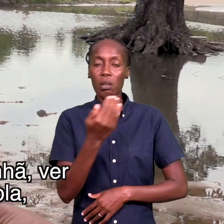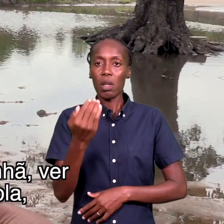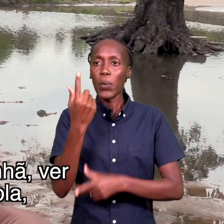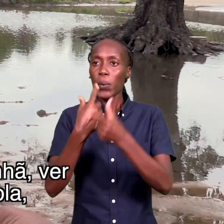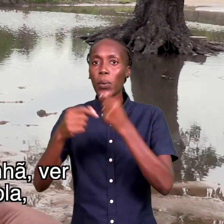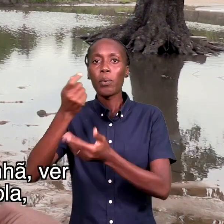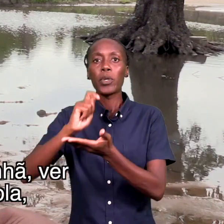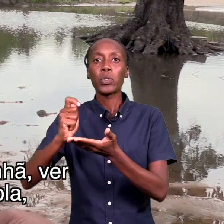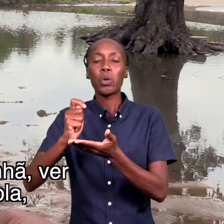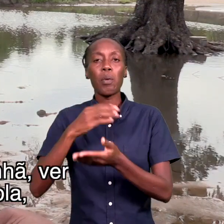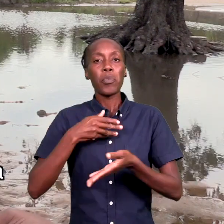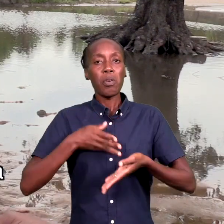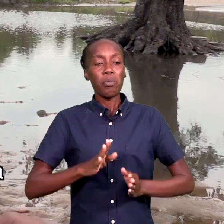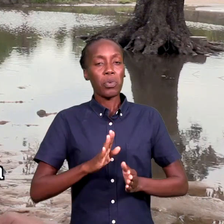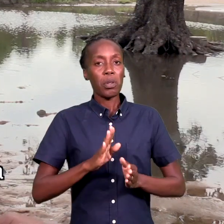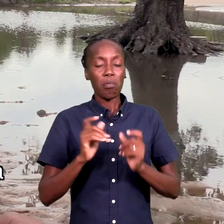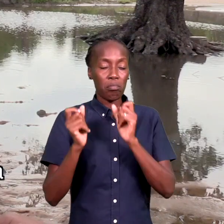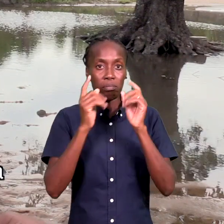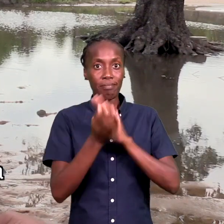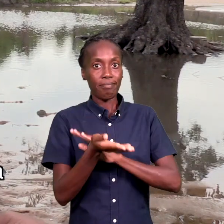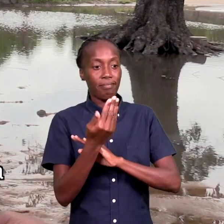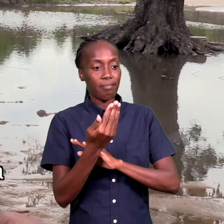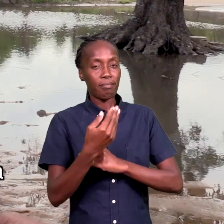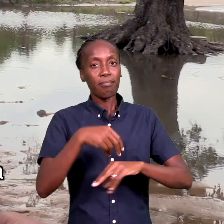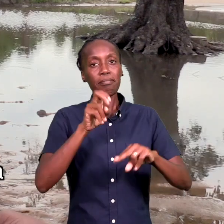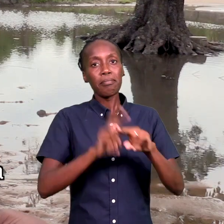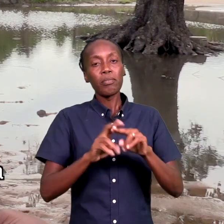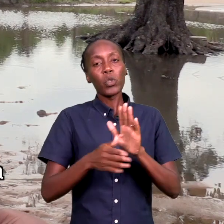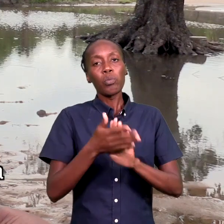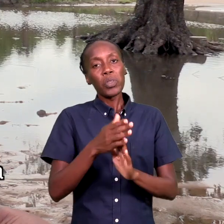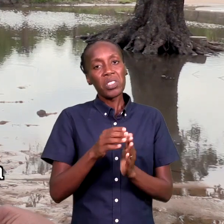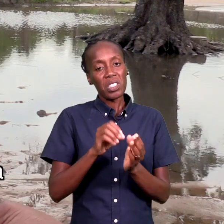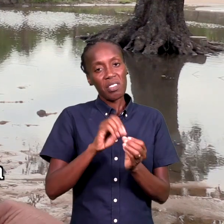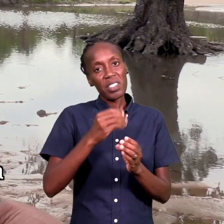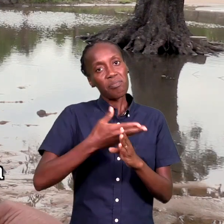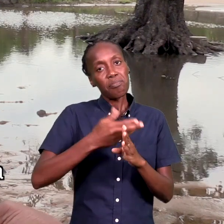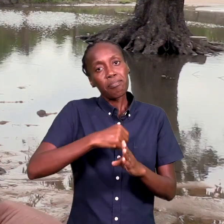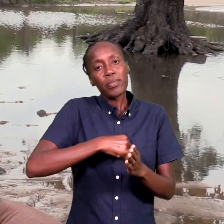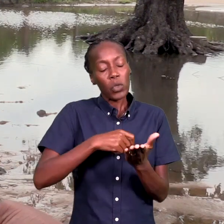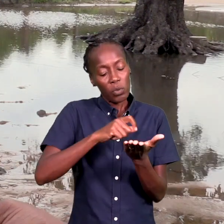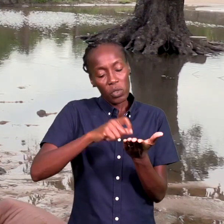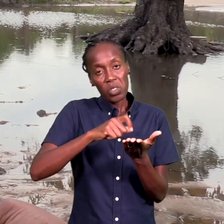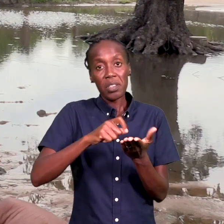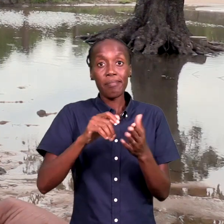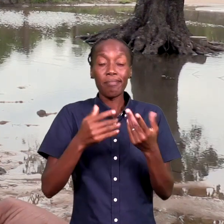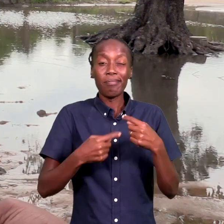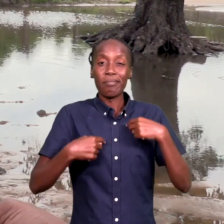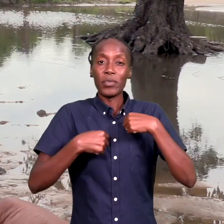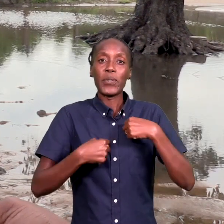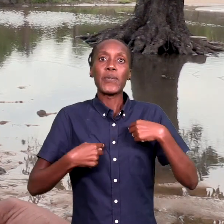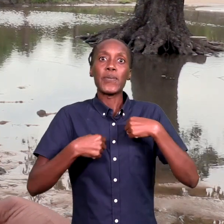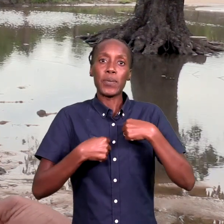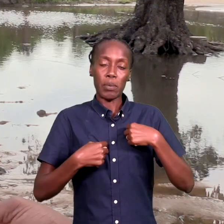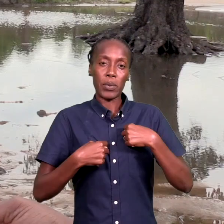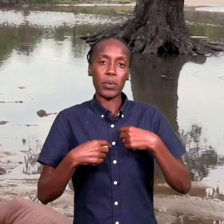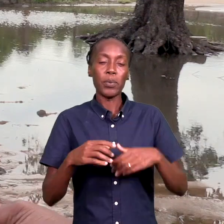crianças, já ir à escola. Ela só leva caderno, senta, começa a escrever. Isso aí é um grande